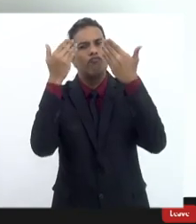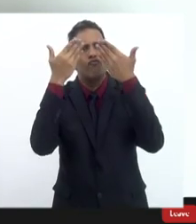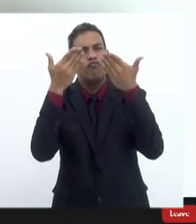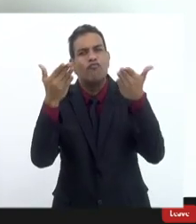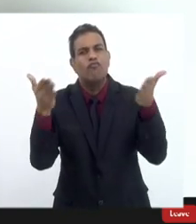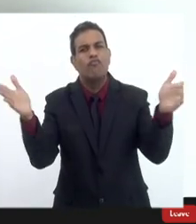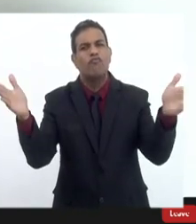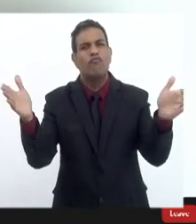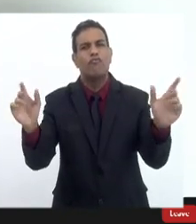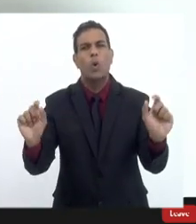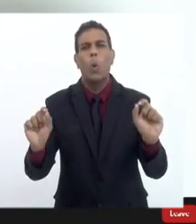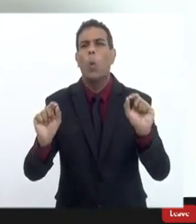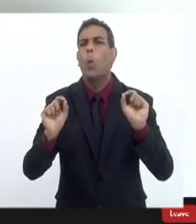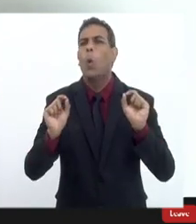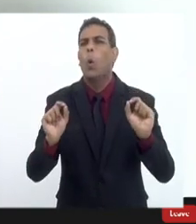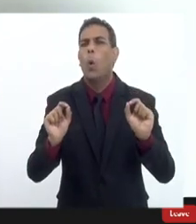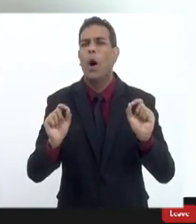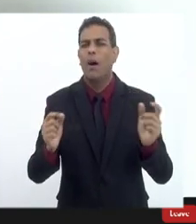venha a viver